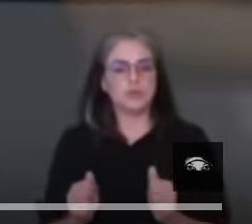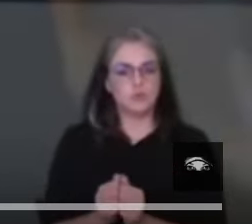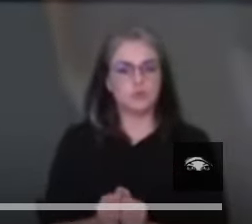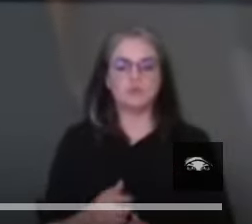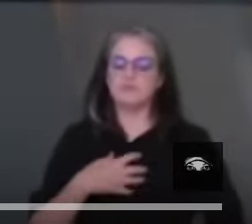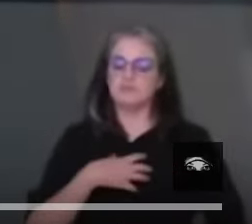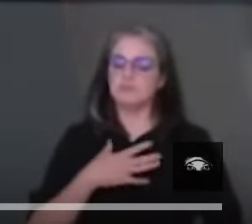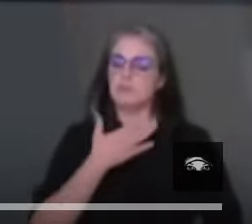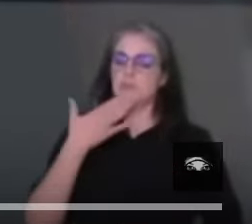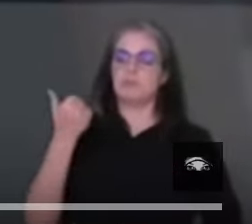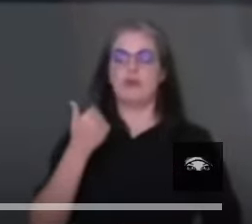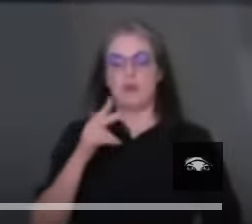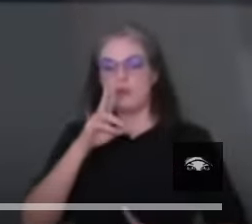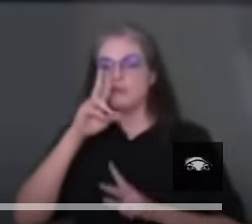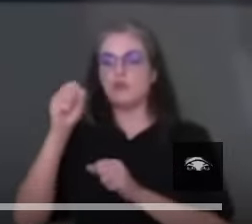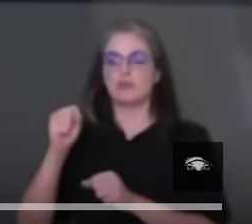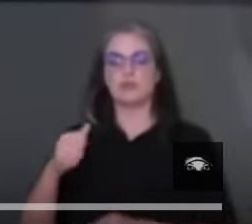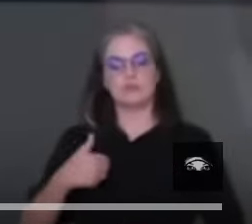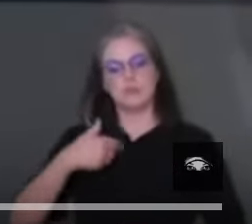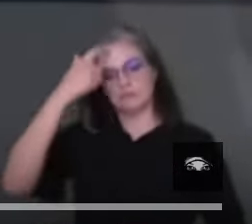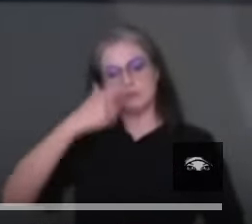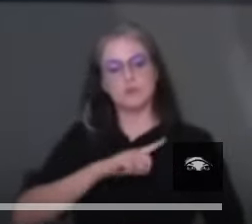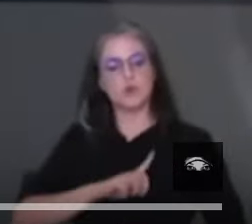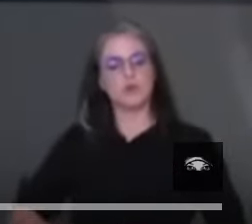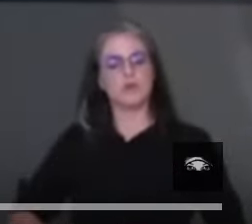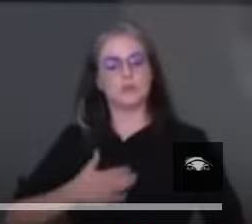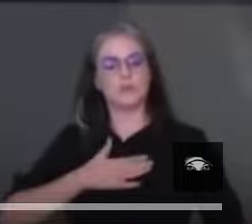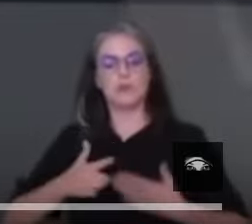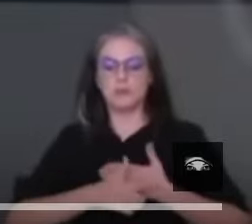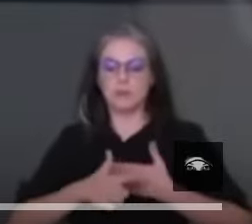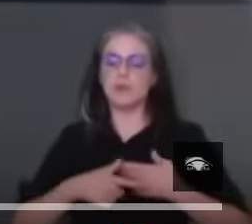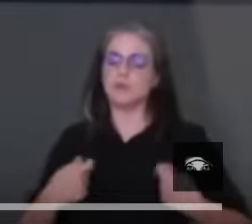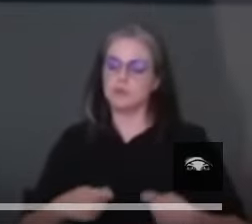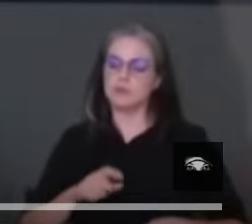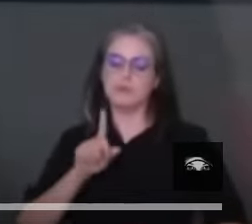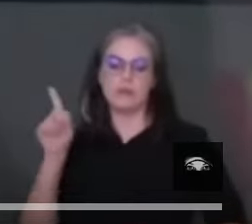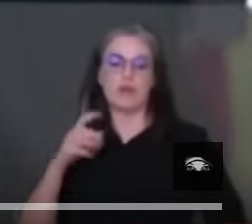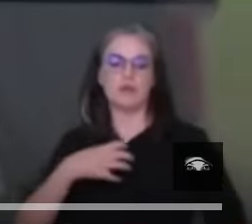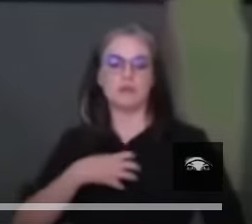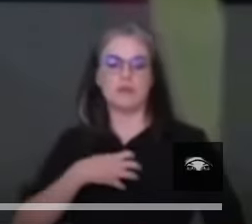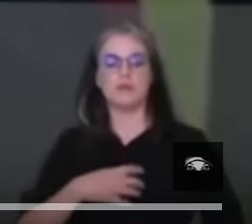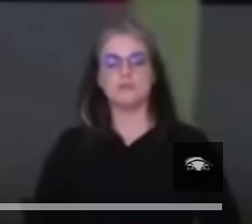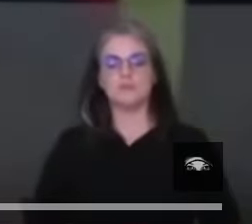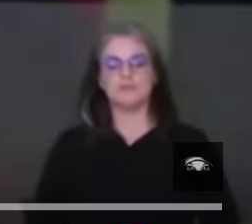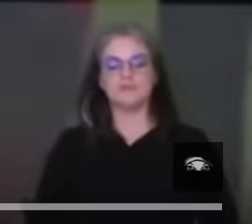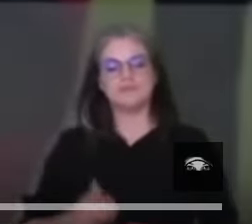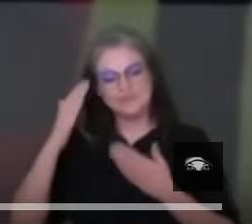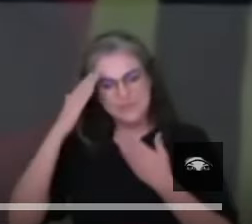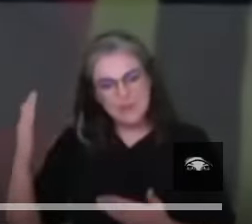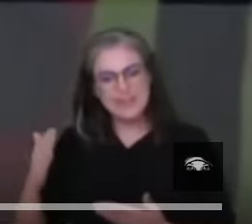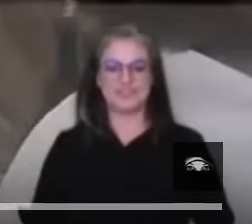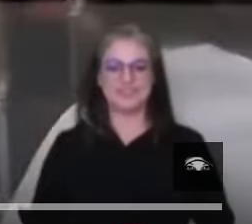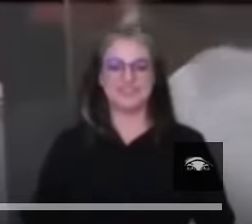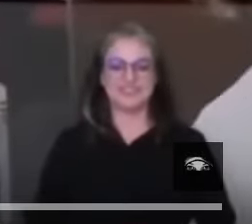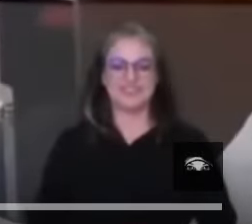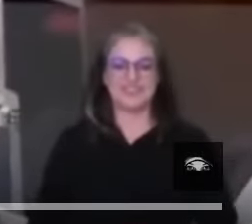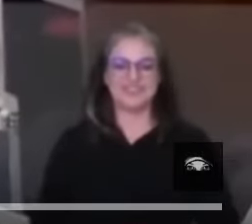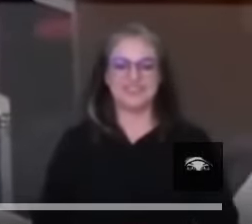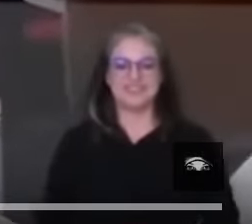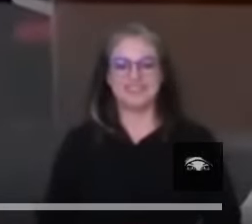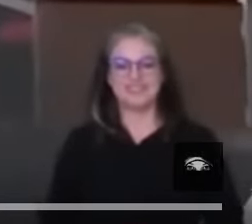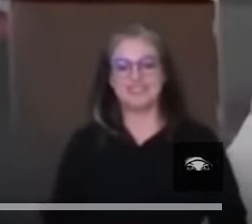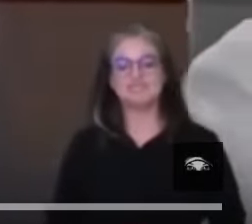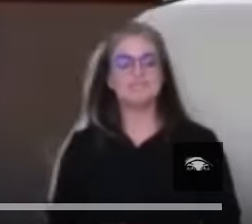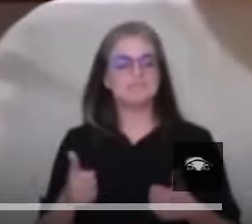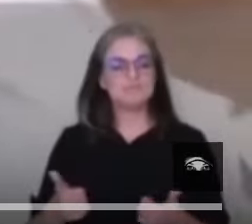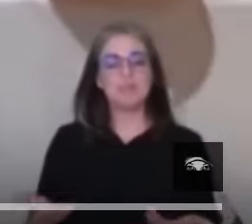mais fortalecido de, enquanto governador, fazer meu dever de casa no estado da Bahia. Muito obrigado, governador. E nós voltamos com o Lincoln. Isso, Cid. E eu estou